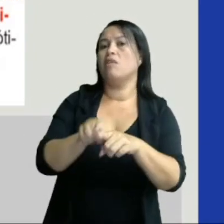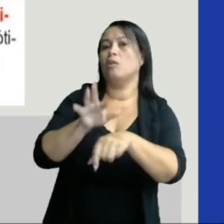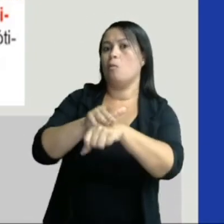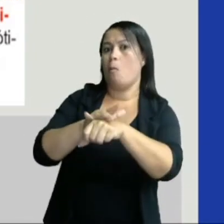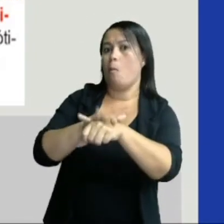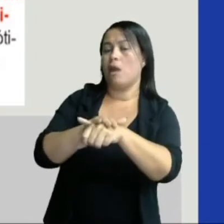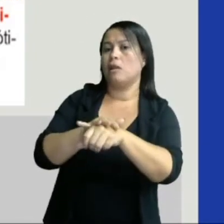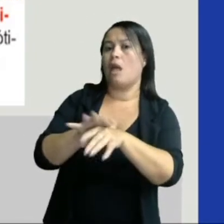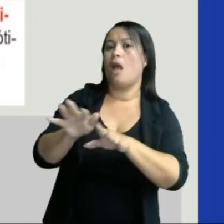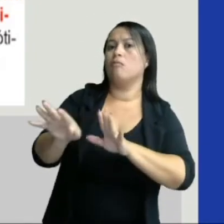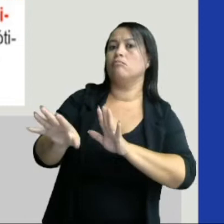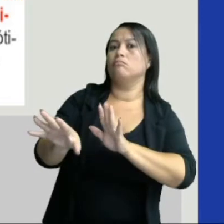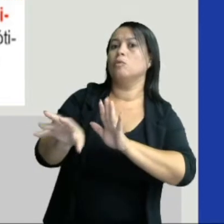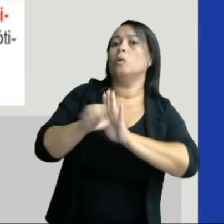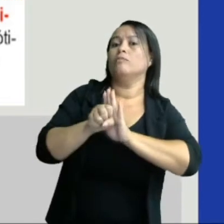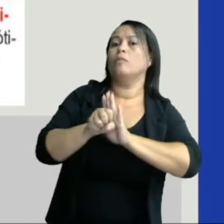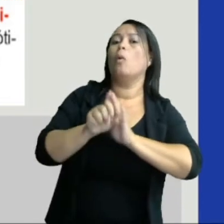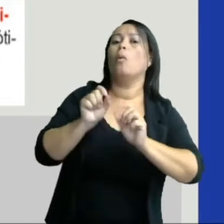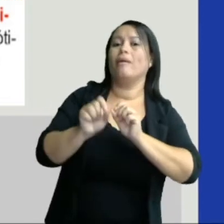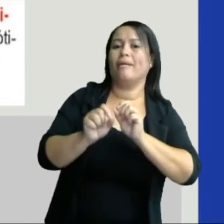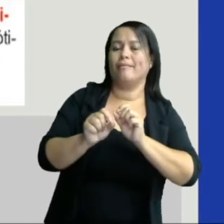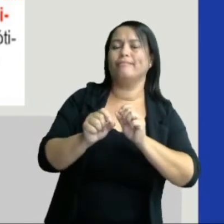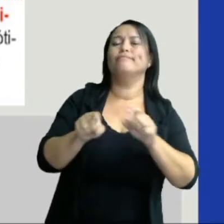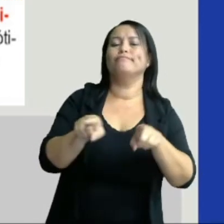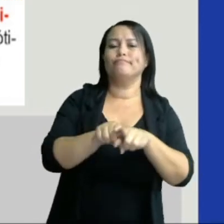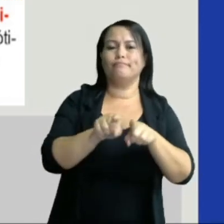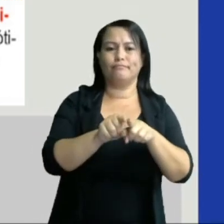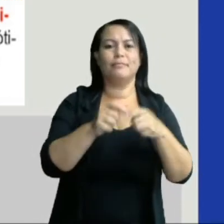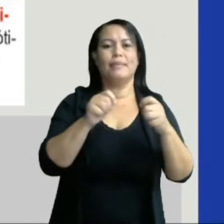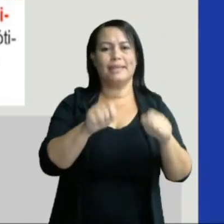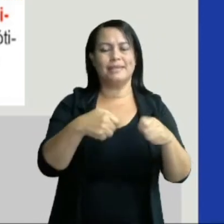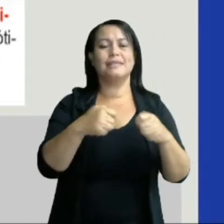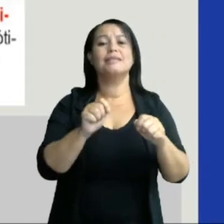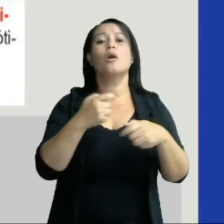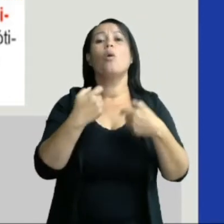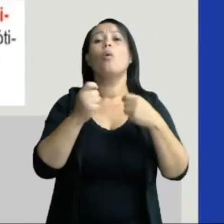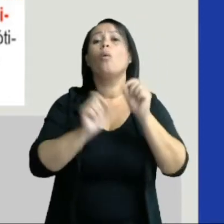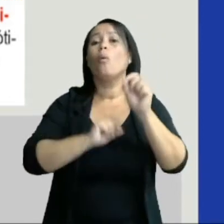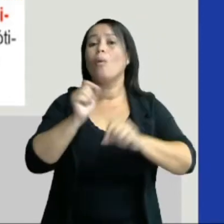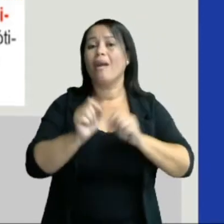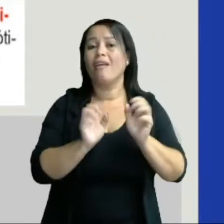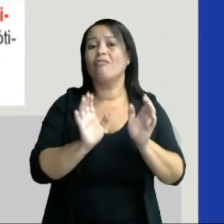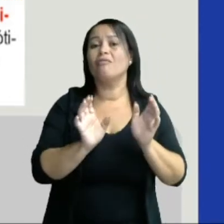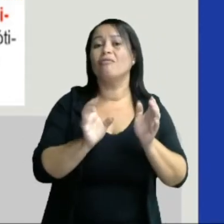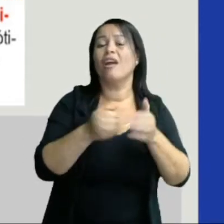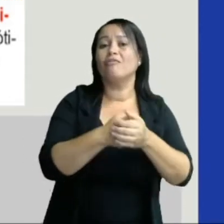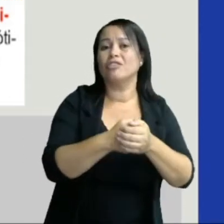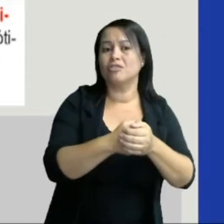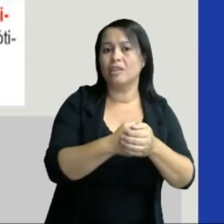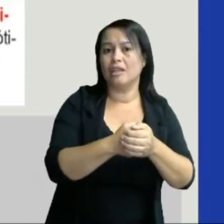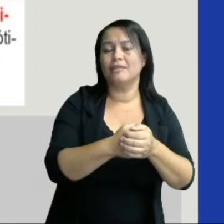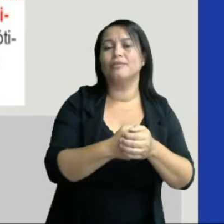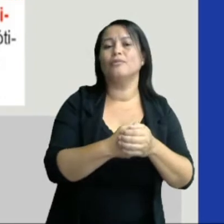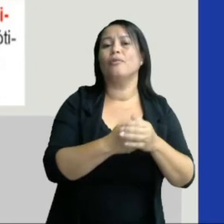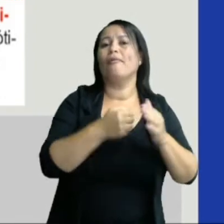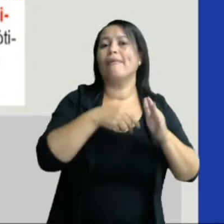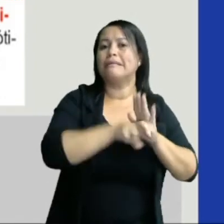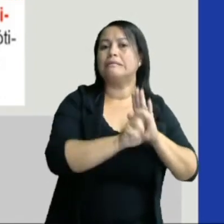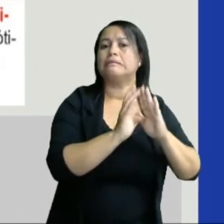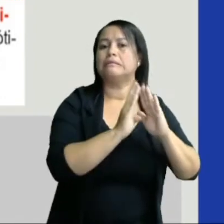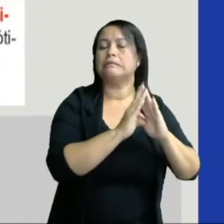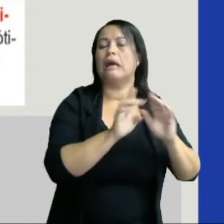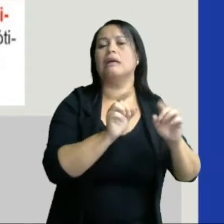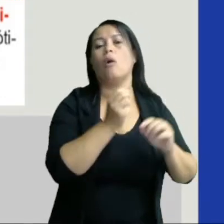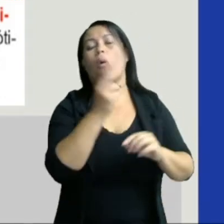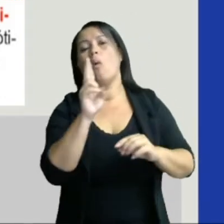meningite, ele precisa ser também isolado e tomar antibióticos para prevenir essa infecção. É